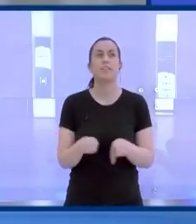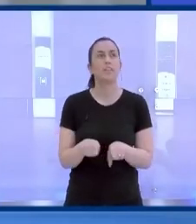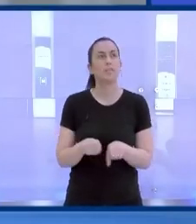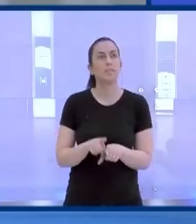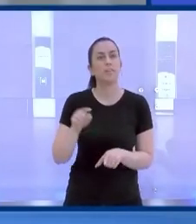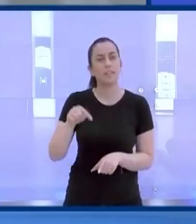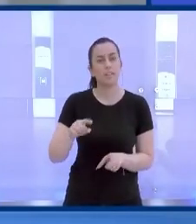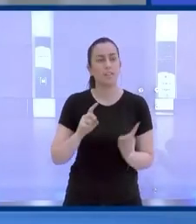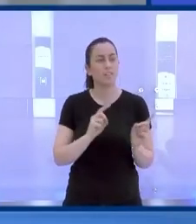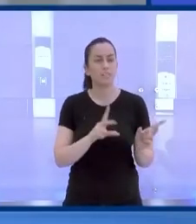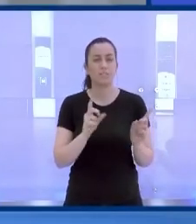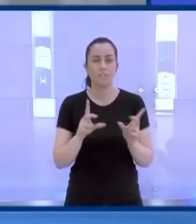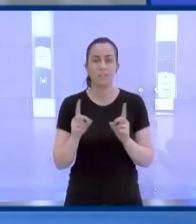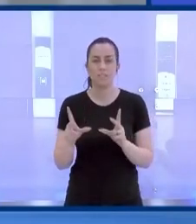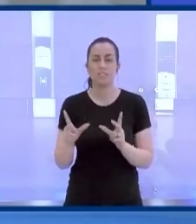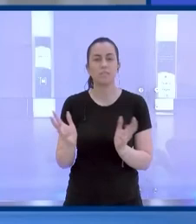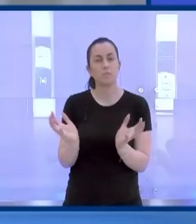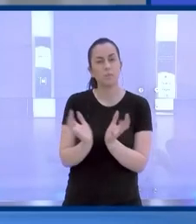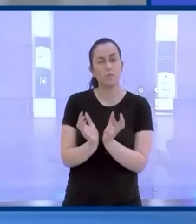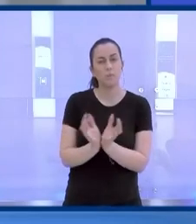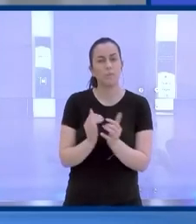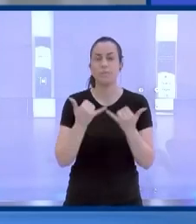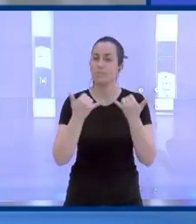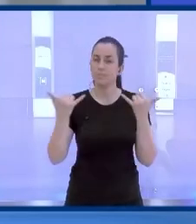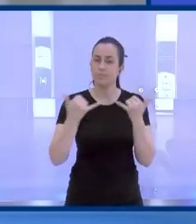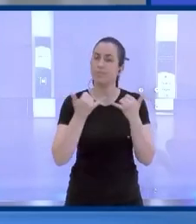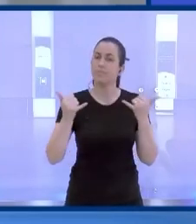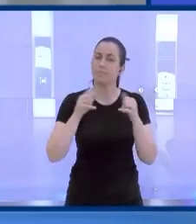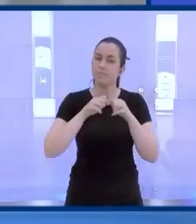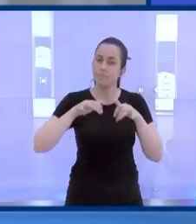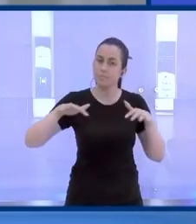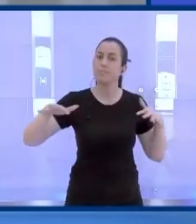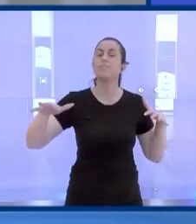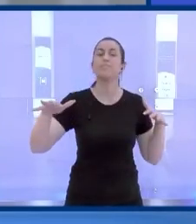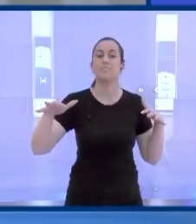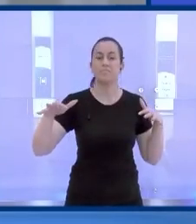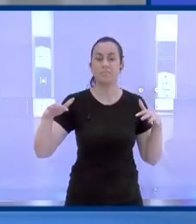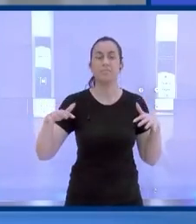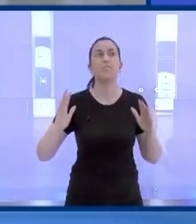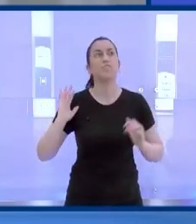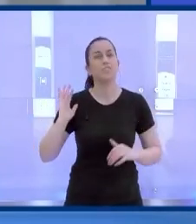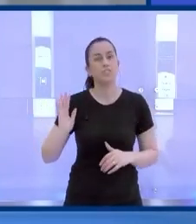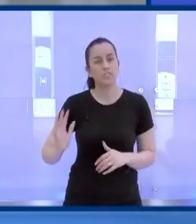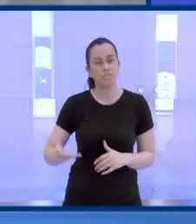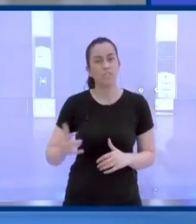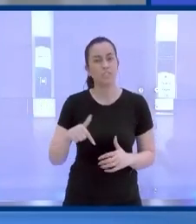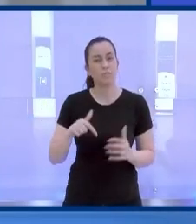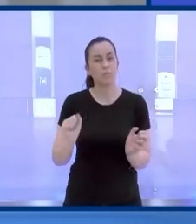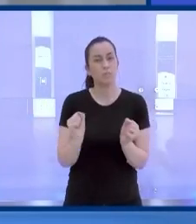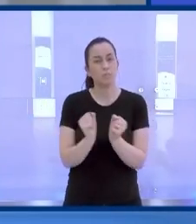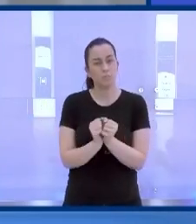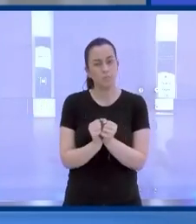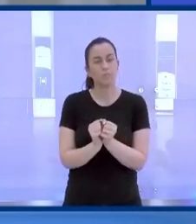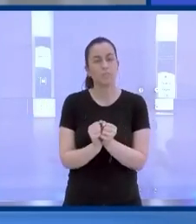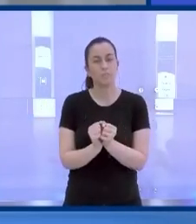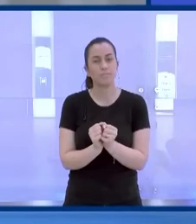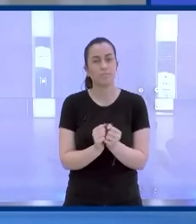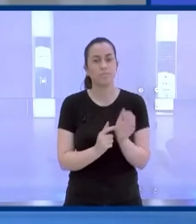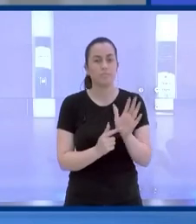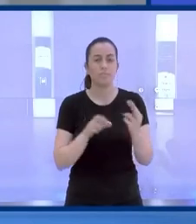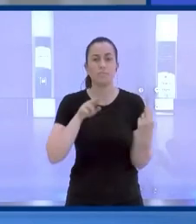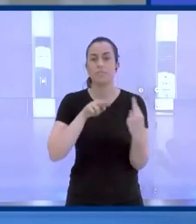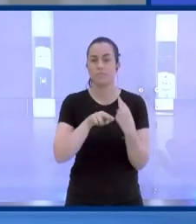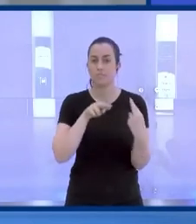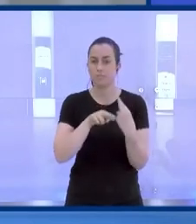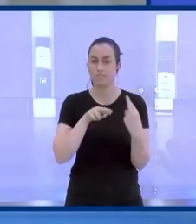nas vendas da nossa companhia de energia distribuidora, transmissora, já estivemos aqui também para a concessão de uma rodovia,